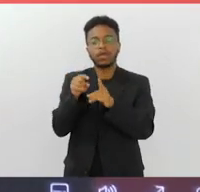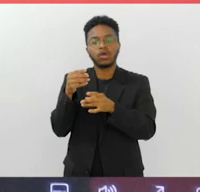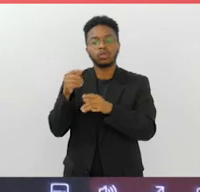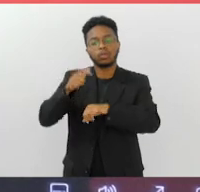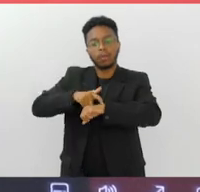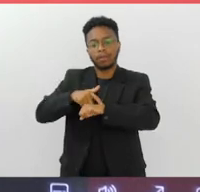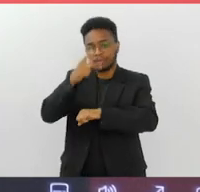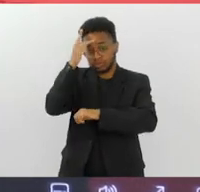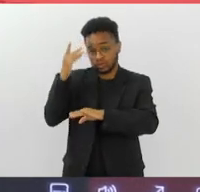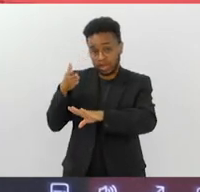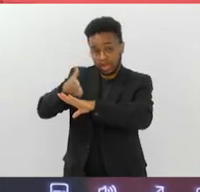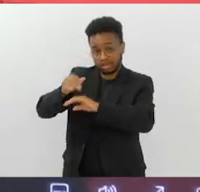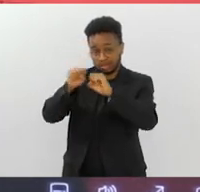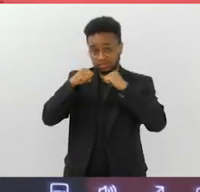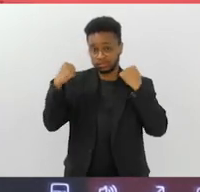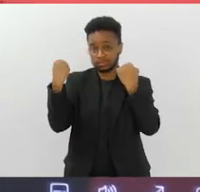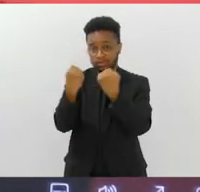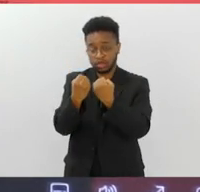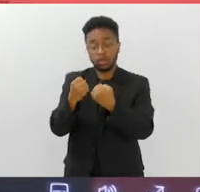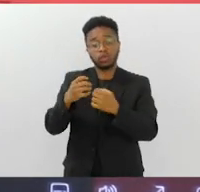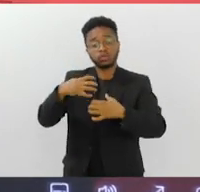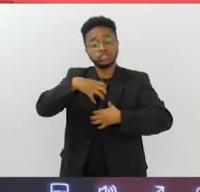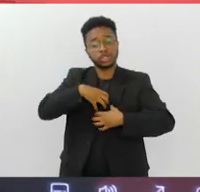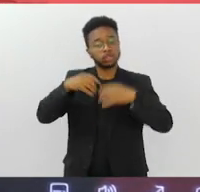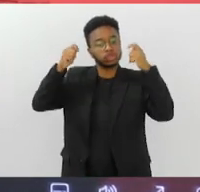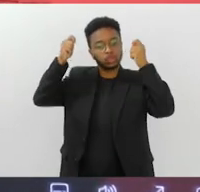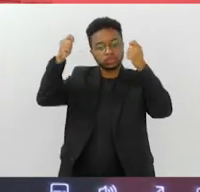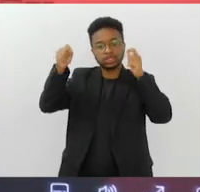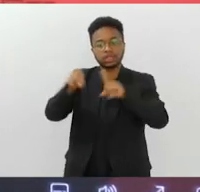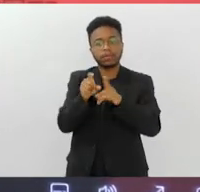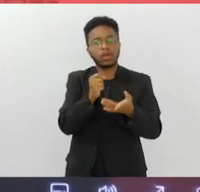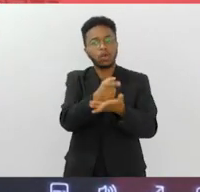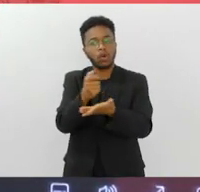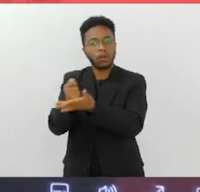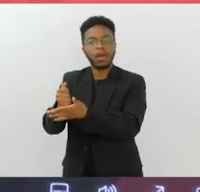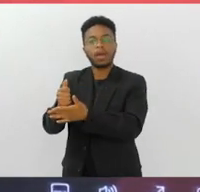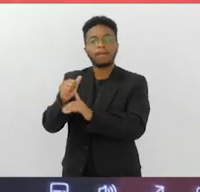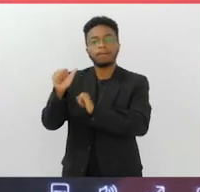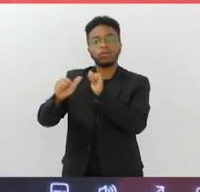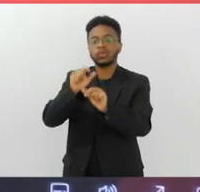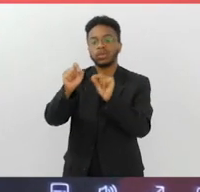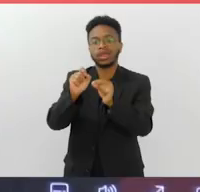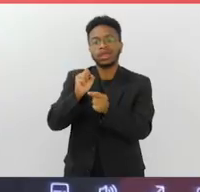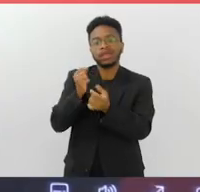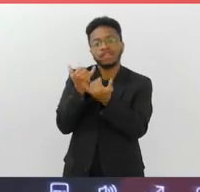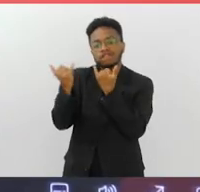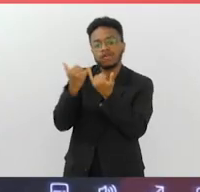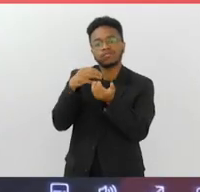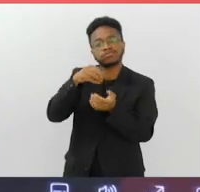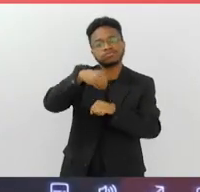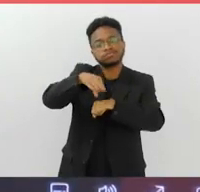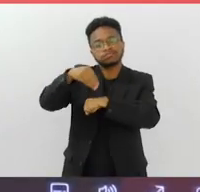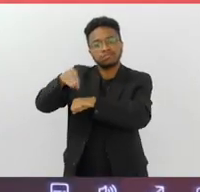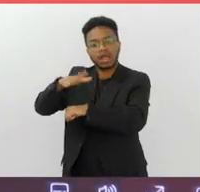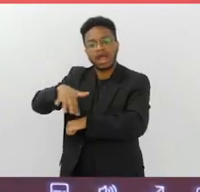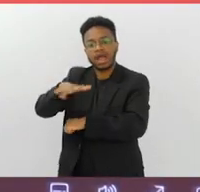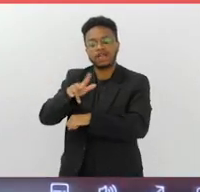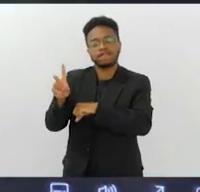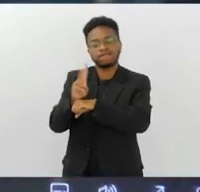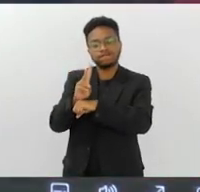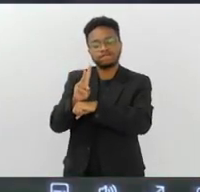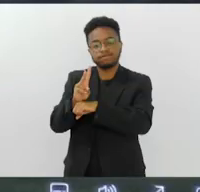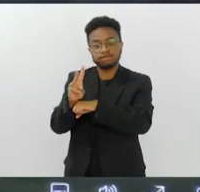entra no estádio seu modo de torcer e consumir é transformado em dados que são usados para vigilância e estratégias